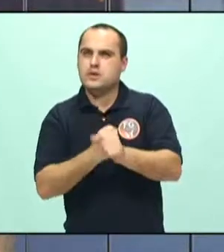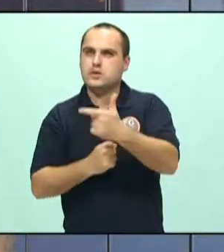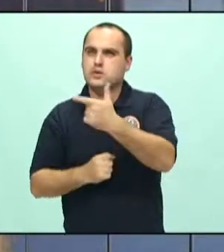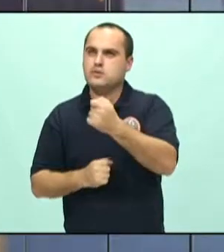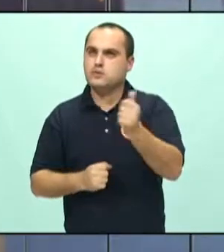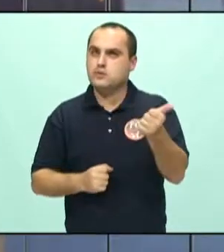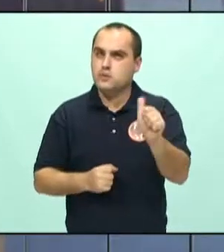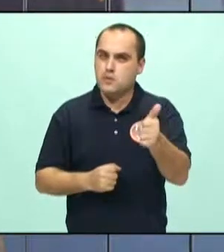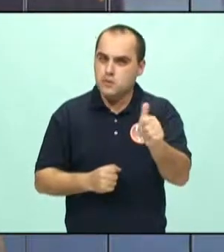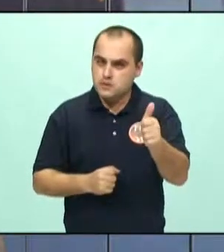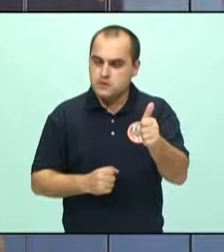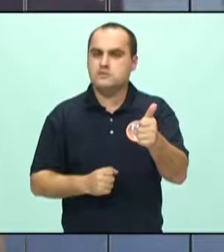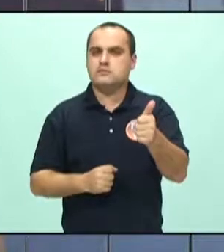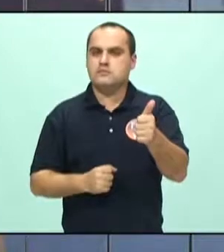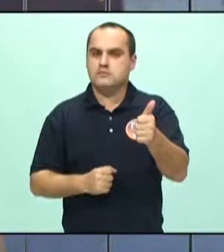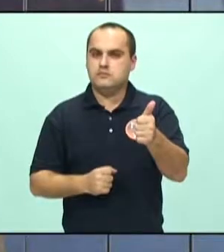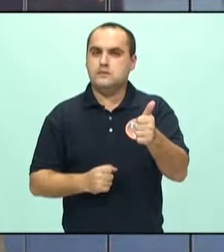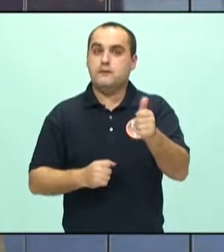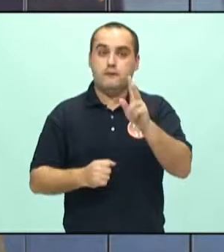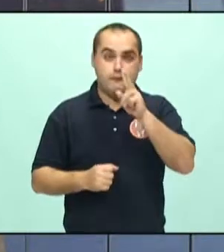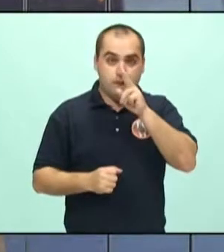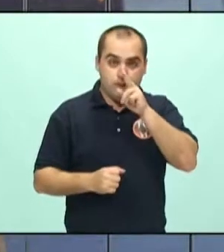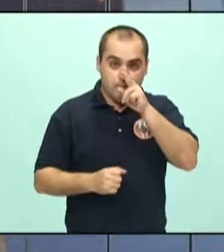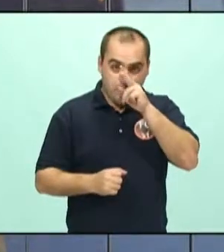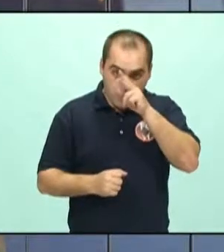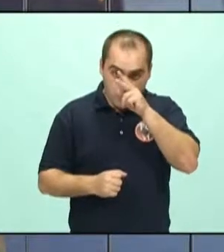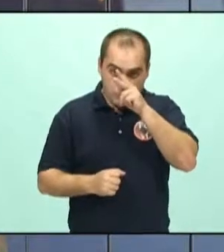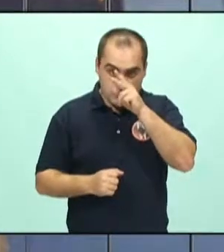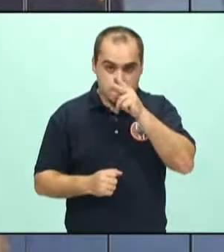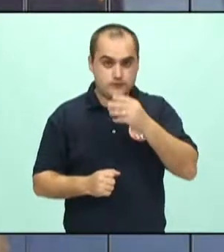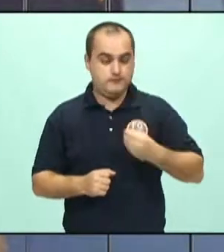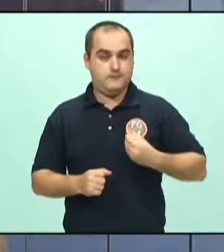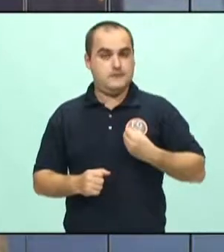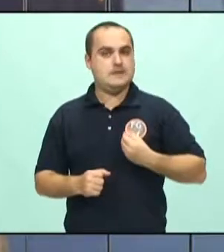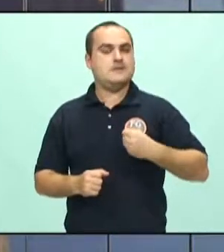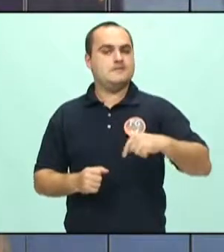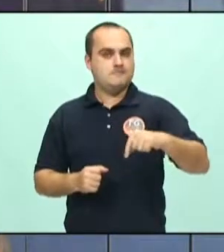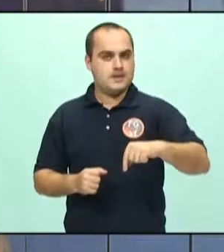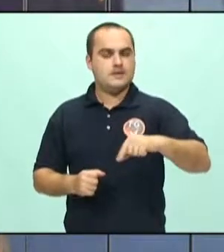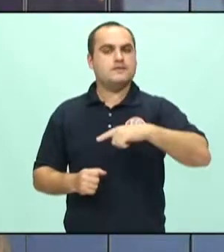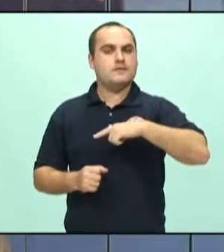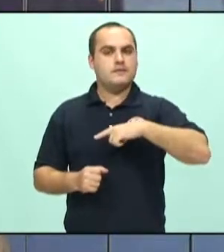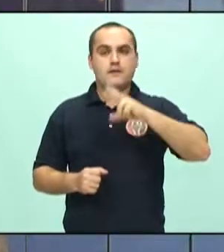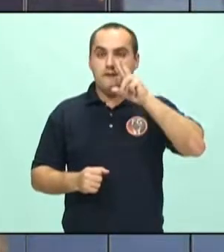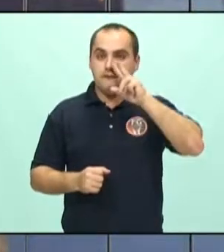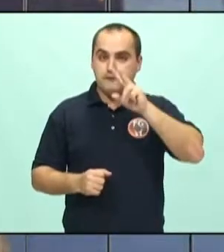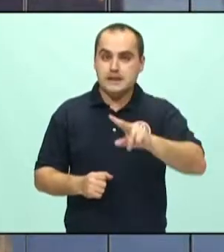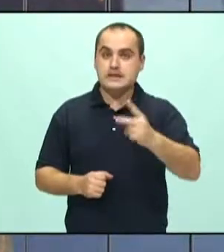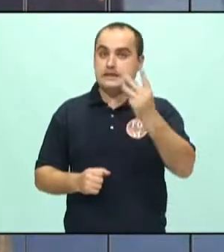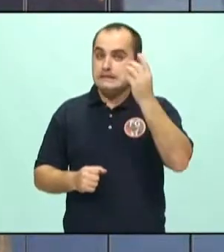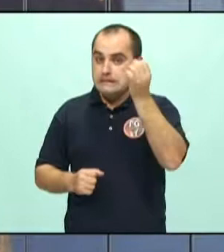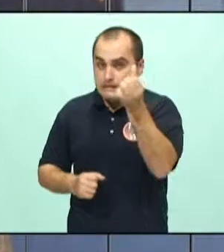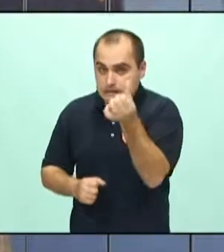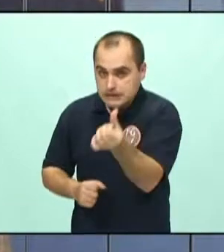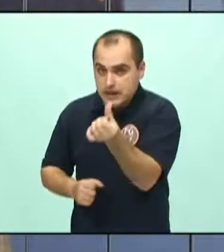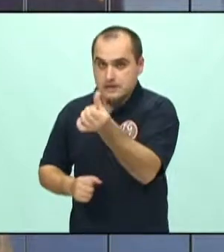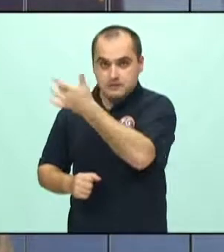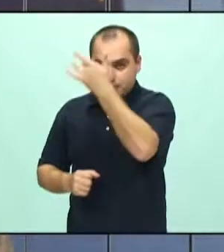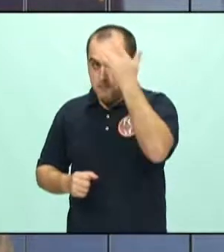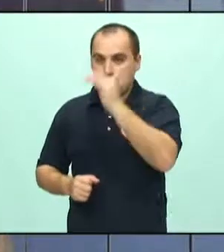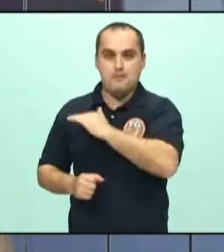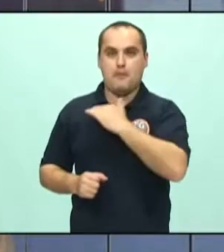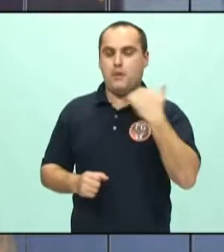peguei uma época que foi muito forte vivenciado aqui. Eu presenciei 6 óbitos na atividade